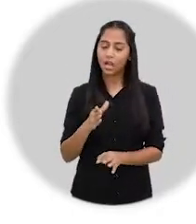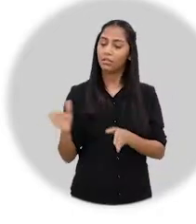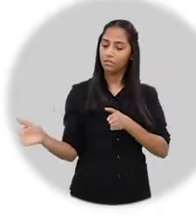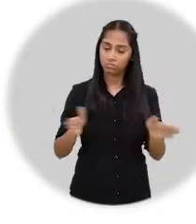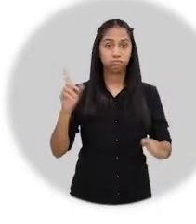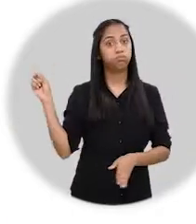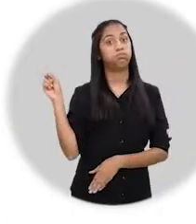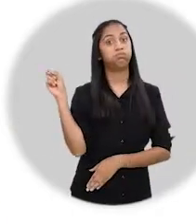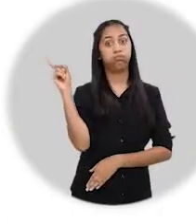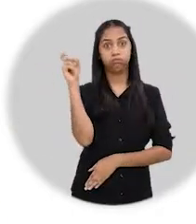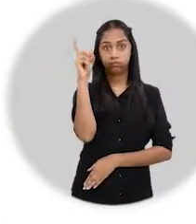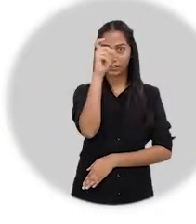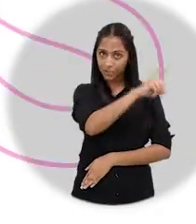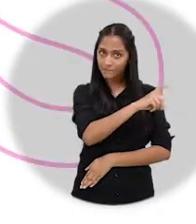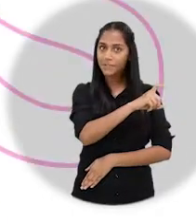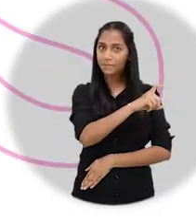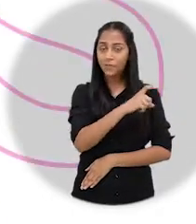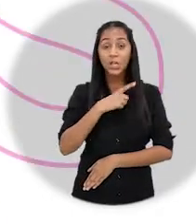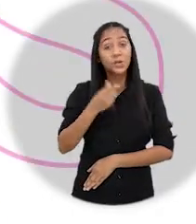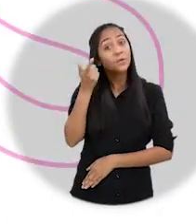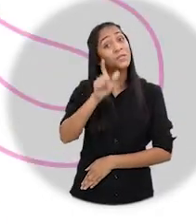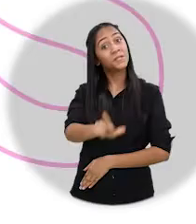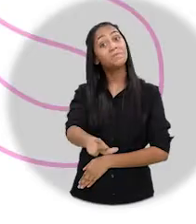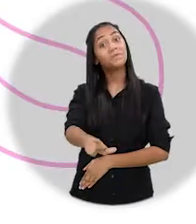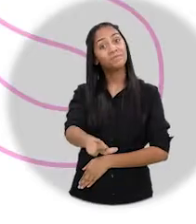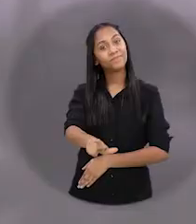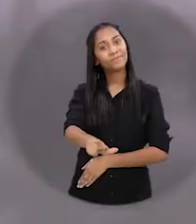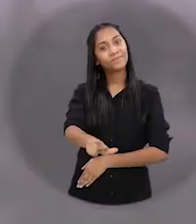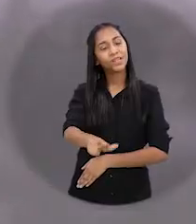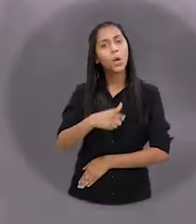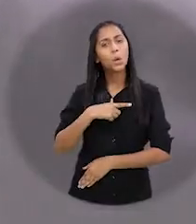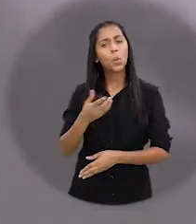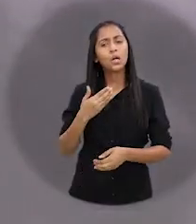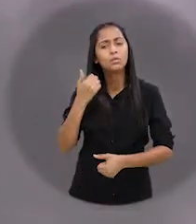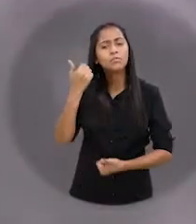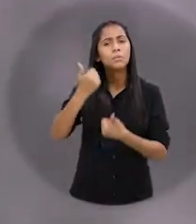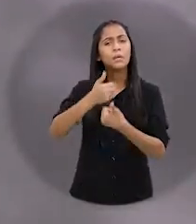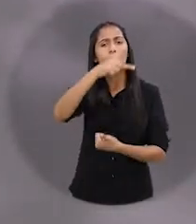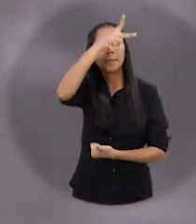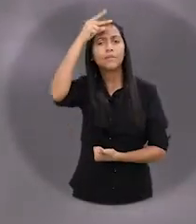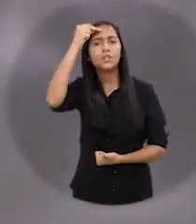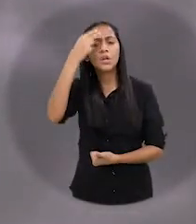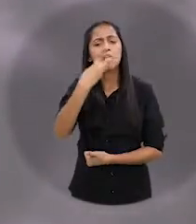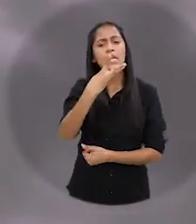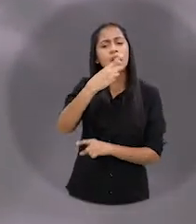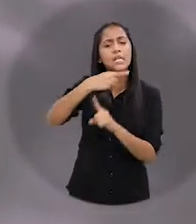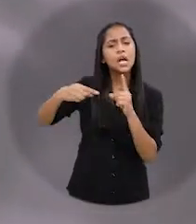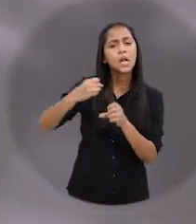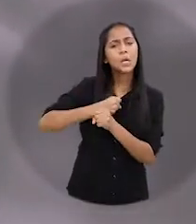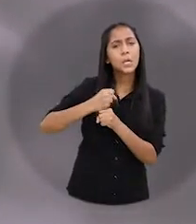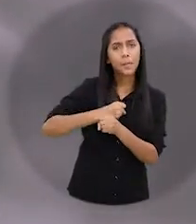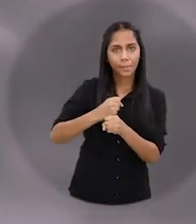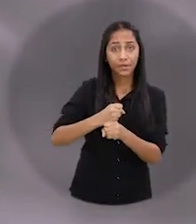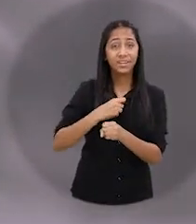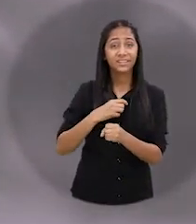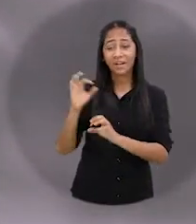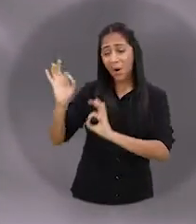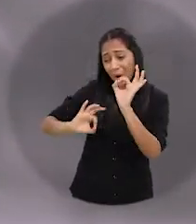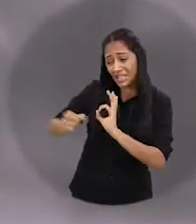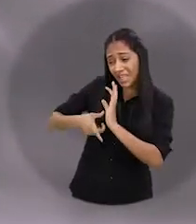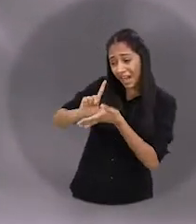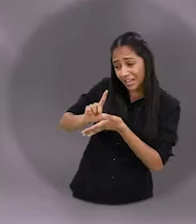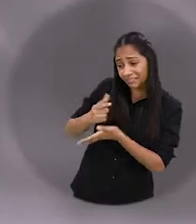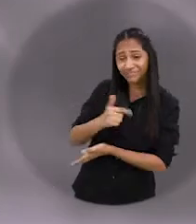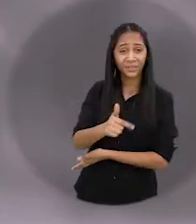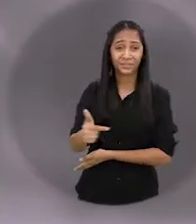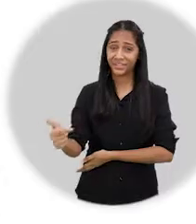por momentos mais difíceis e superamos. Quando assumi a prefeitura há 3 anos e meio, ela estava